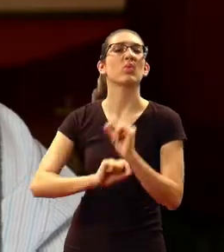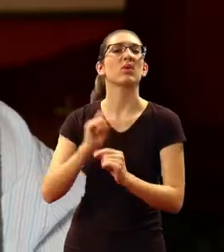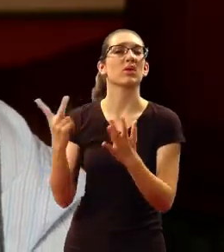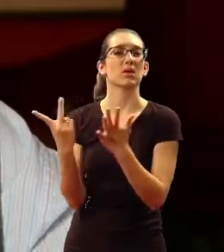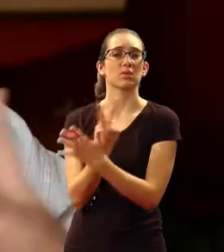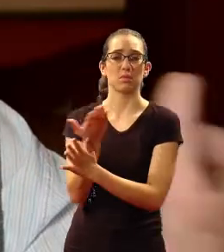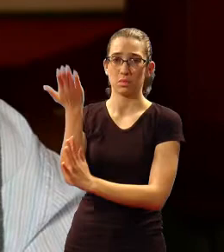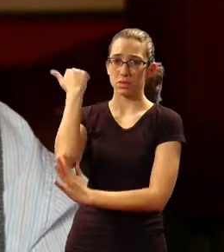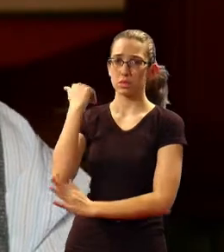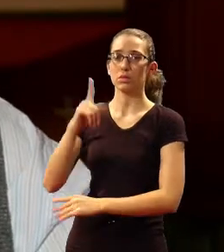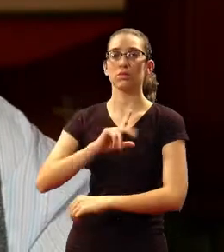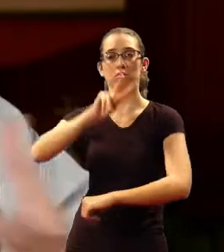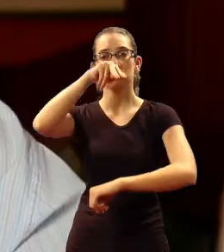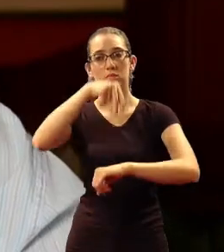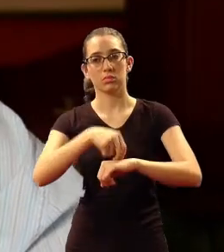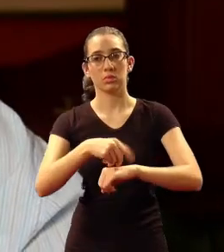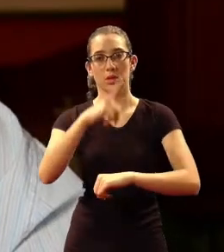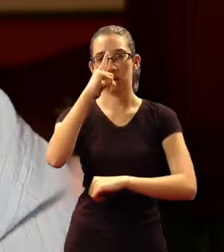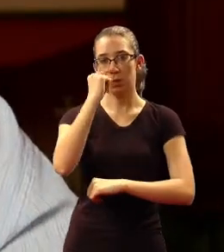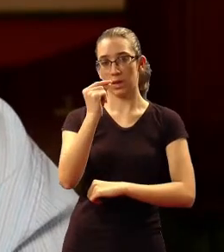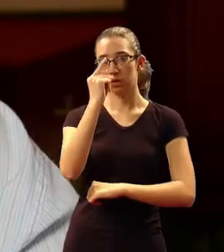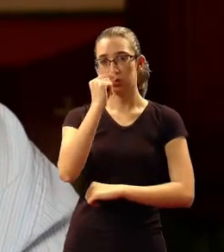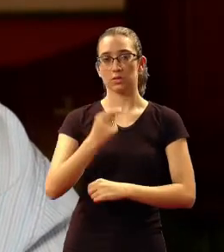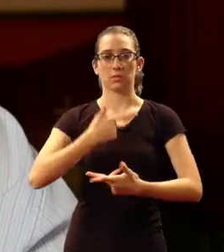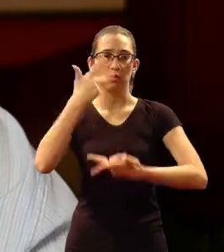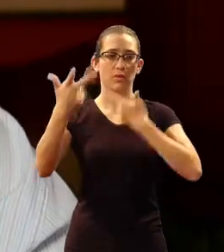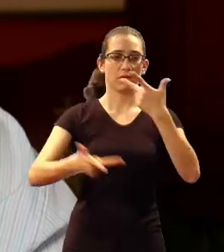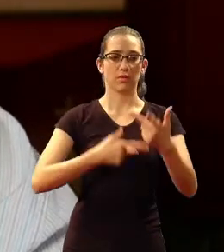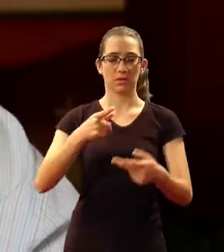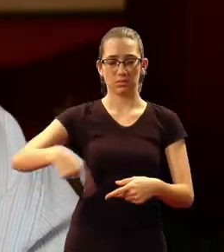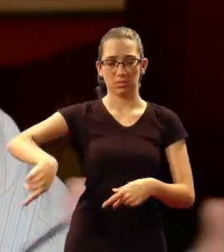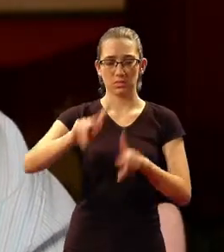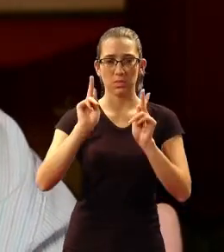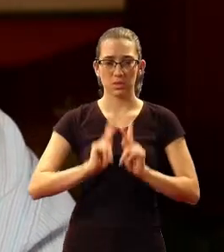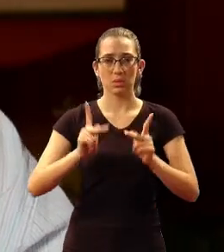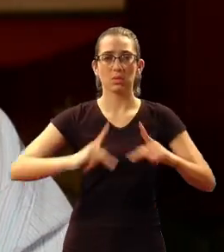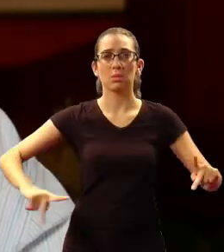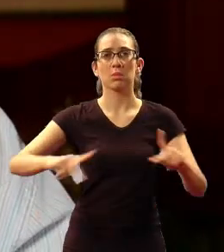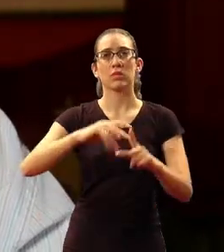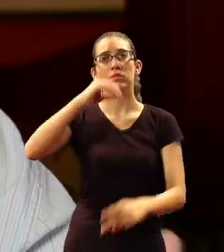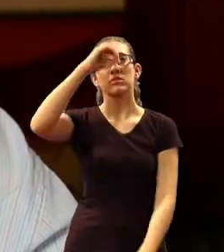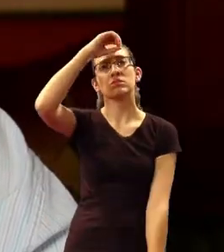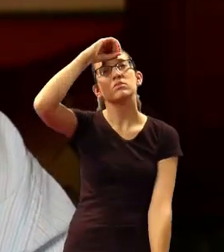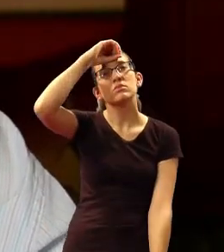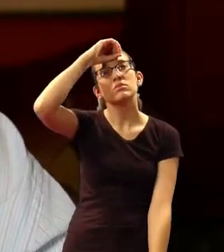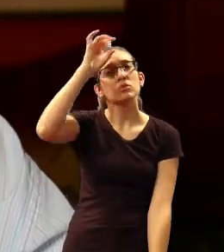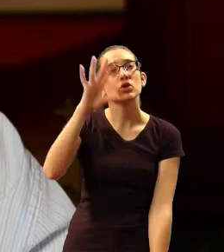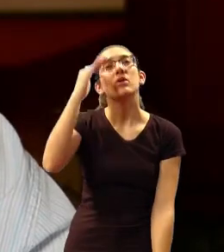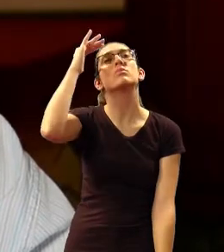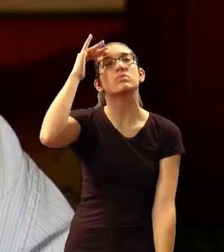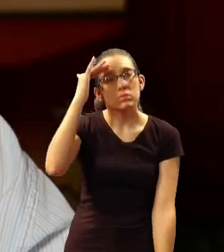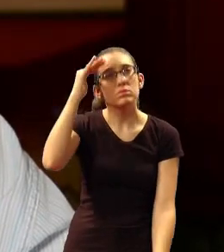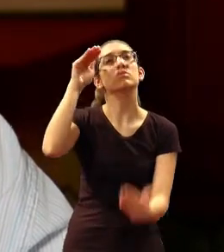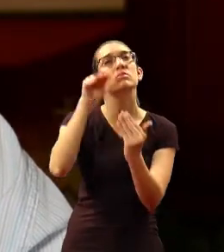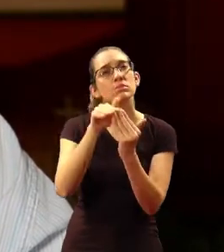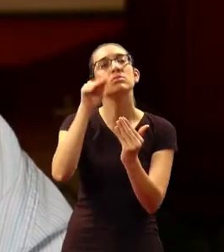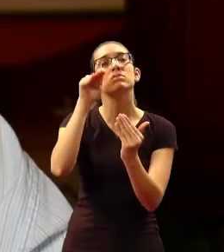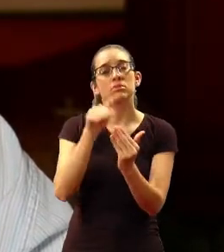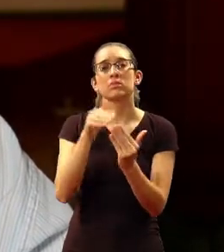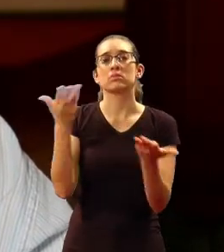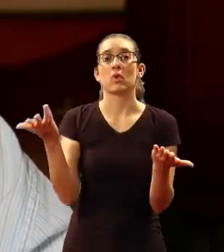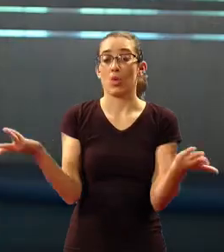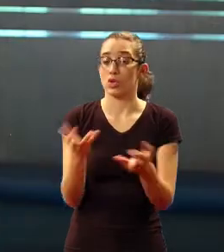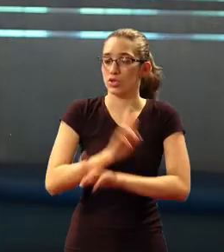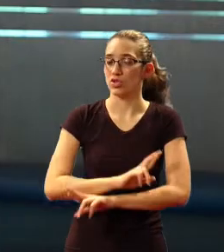né? Era uma mensagem em latim, né? Que o povo não conhecia, não entendia, enfim, apenas se submetia de